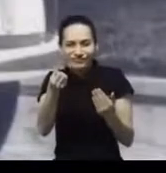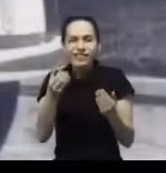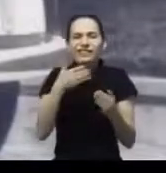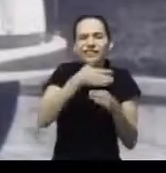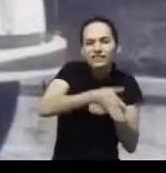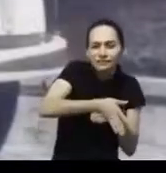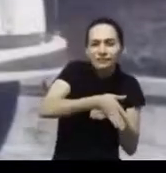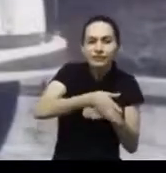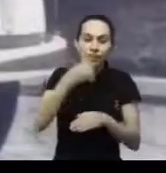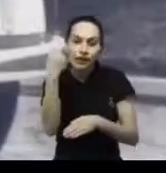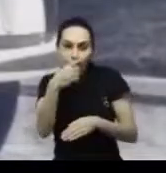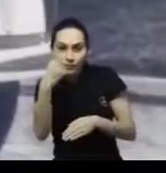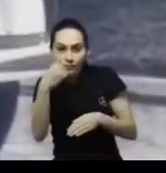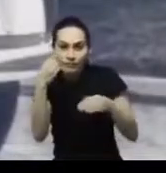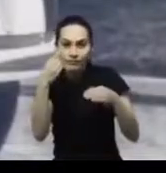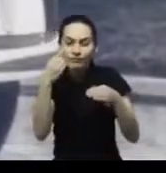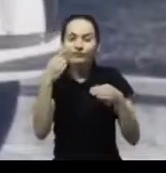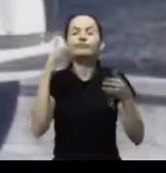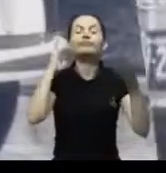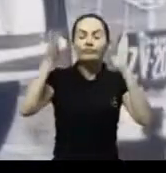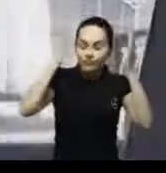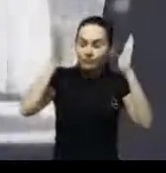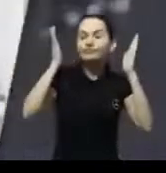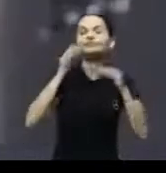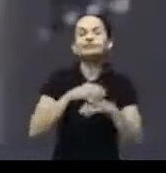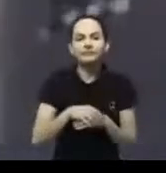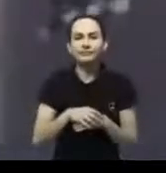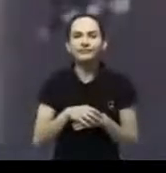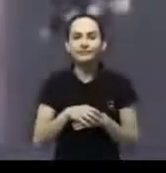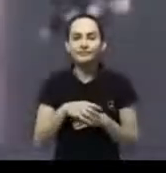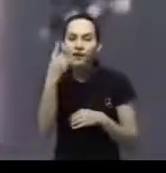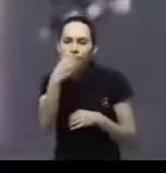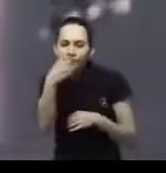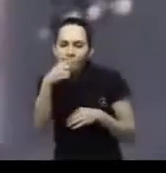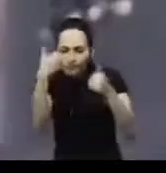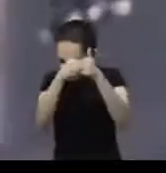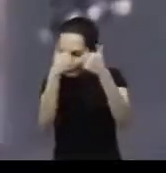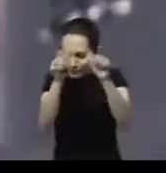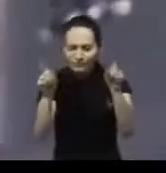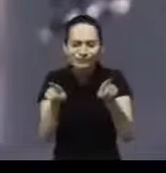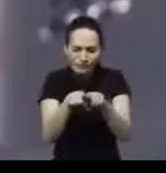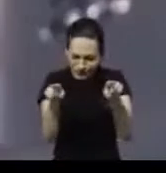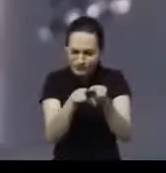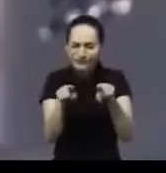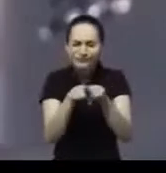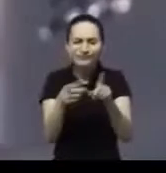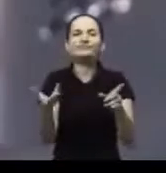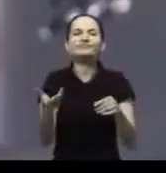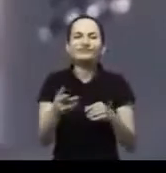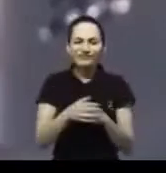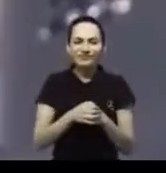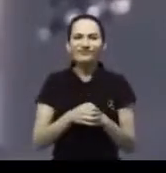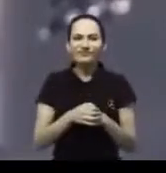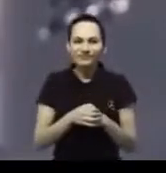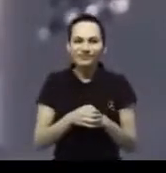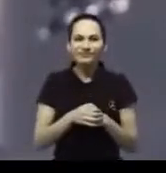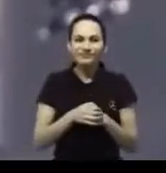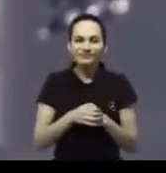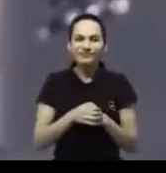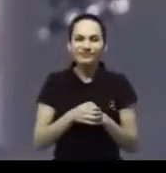caminhão l312 e e o primeiro ônibus LP 312